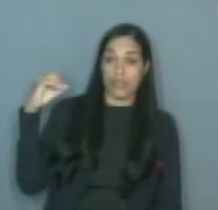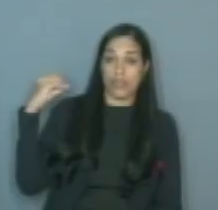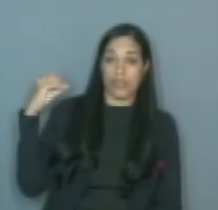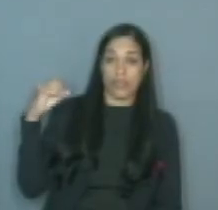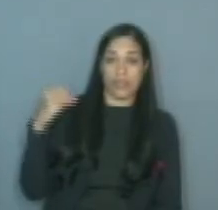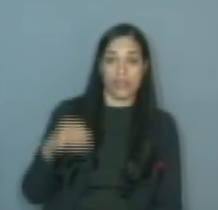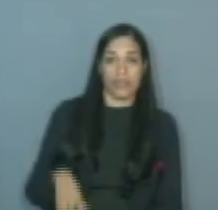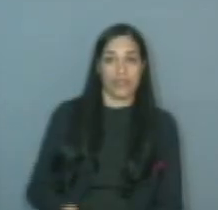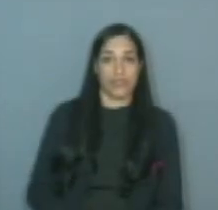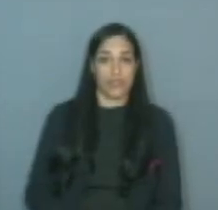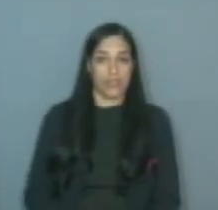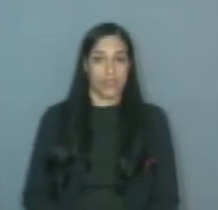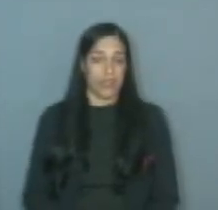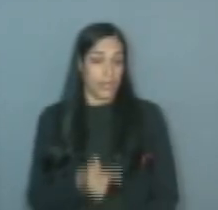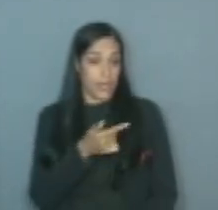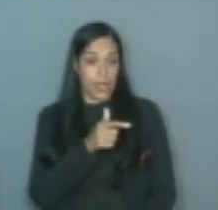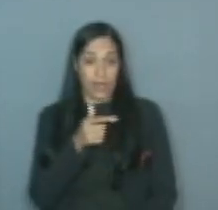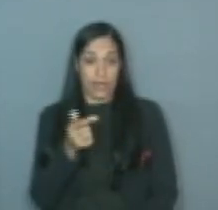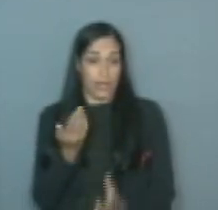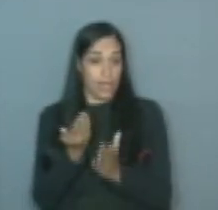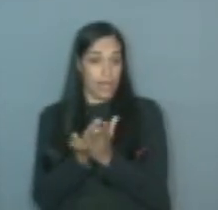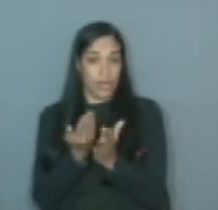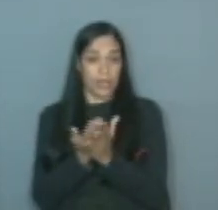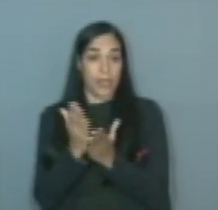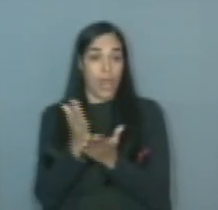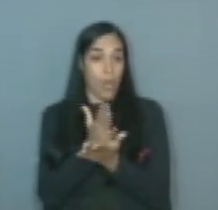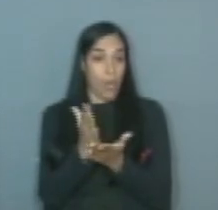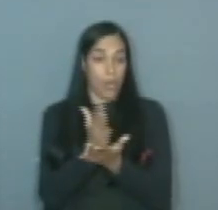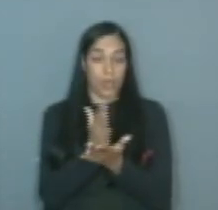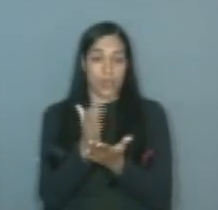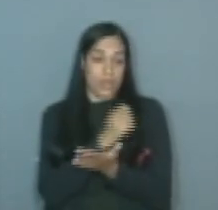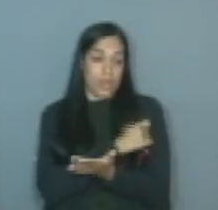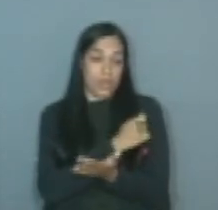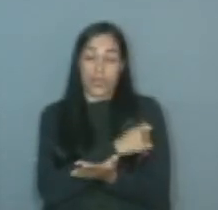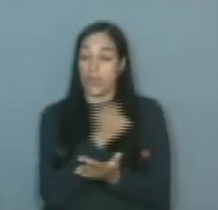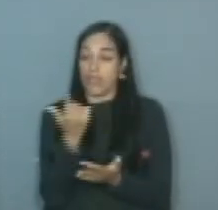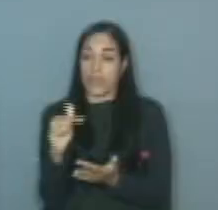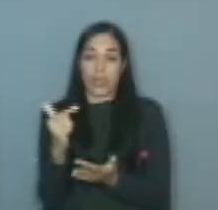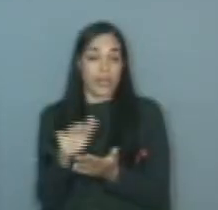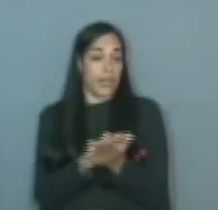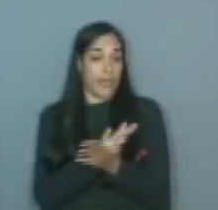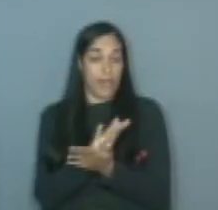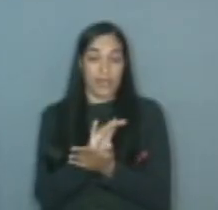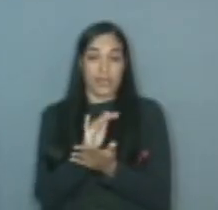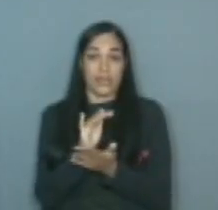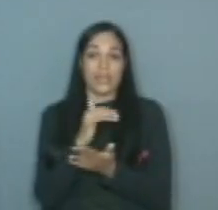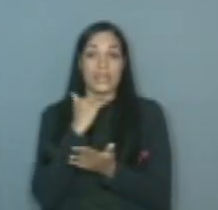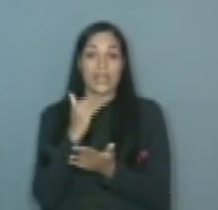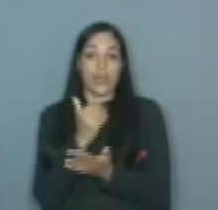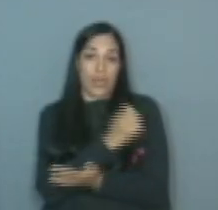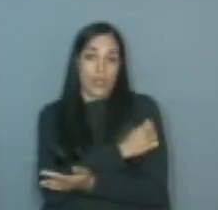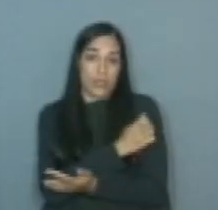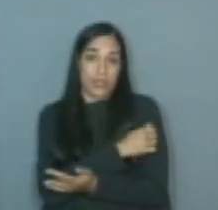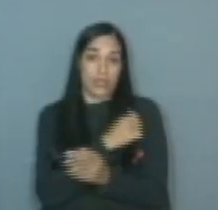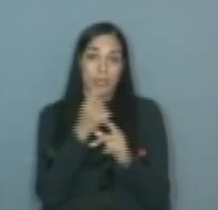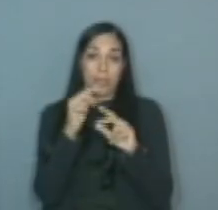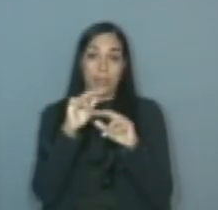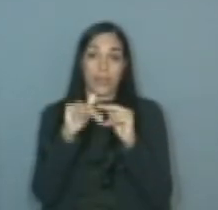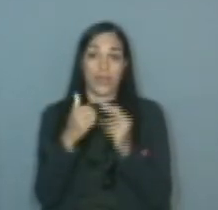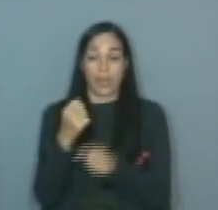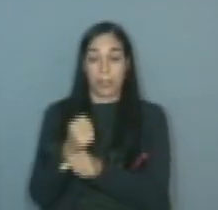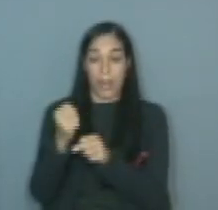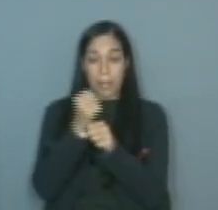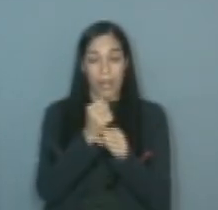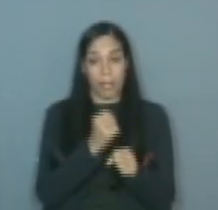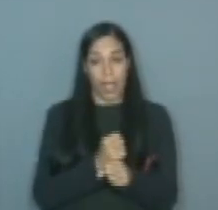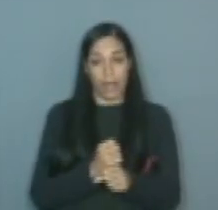Não é que não está havendo aula para alguns alunos, não. Não está havendo aula por conta de uma reforma que está